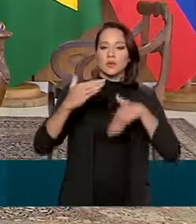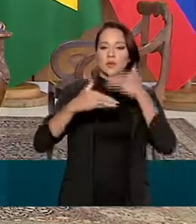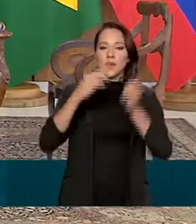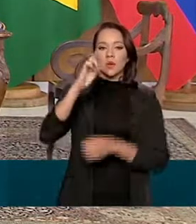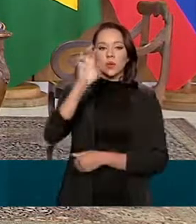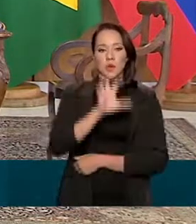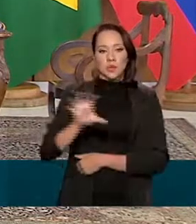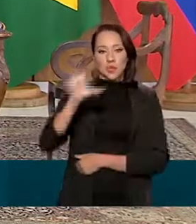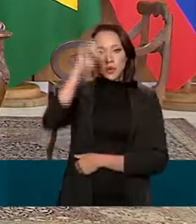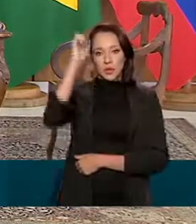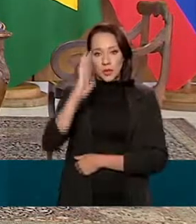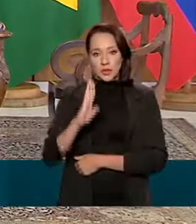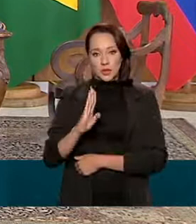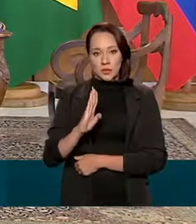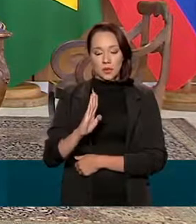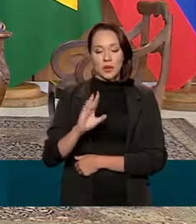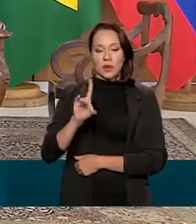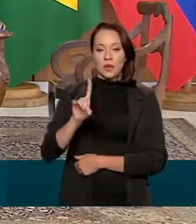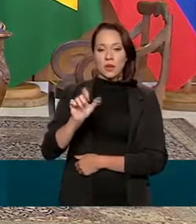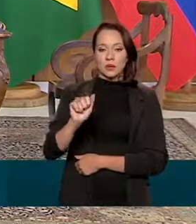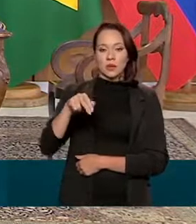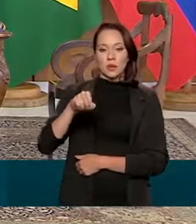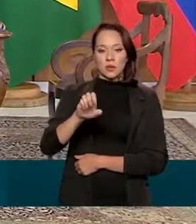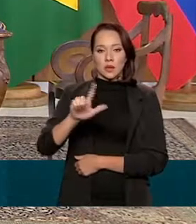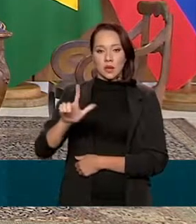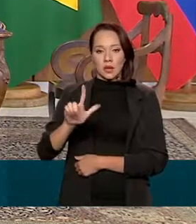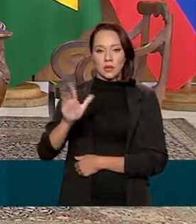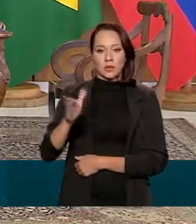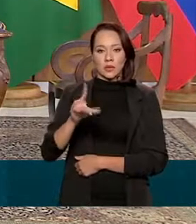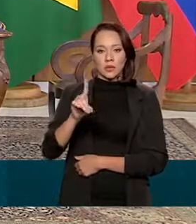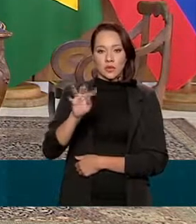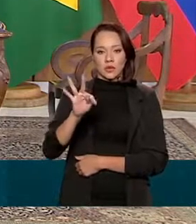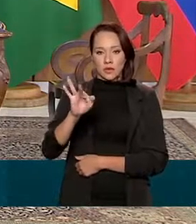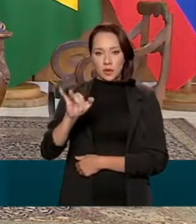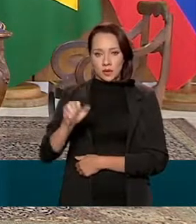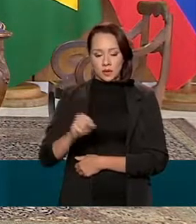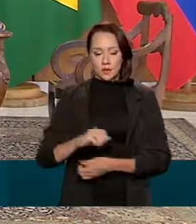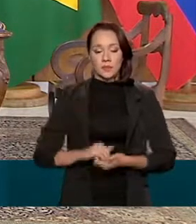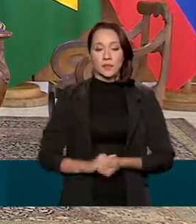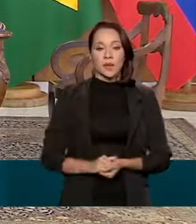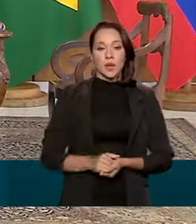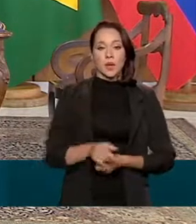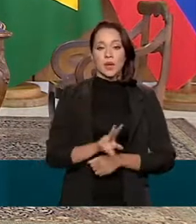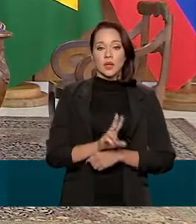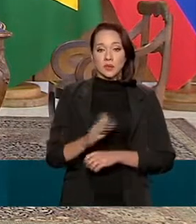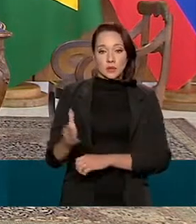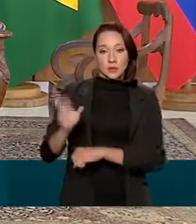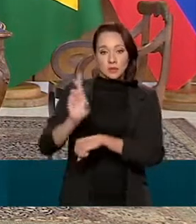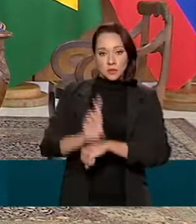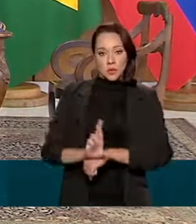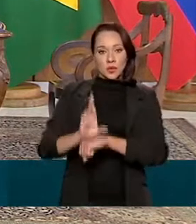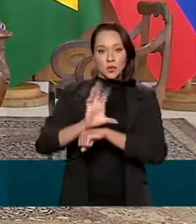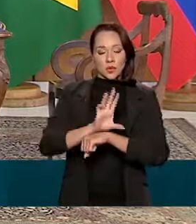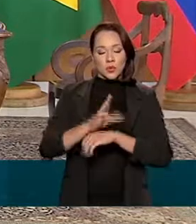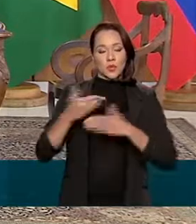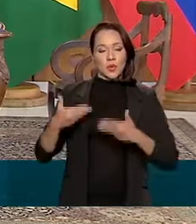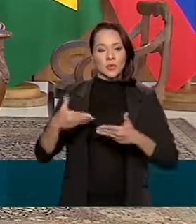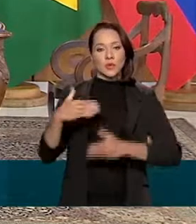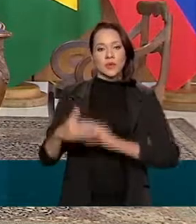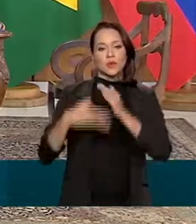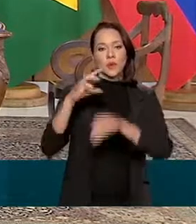regional do Brasil Daniel de Oliveira Duarte Ferreira em nome do ministro do desenvolvimento